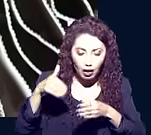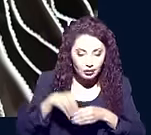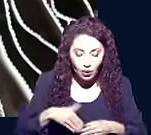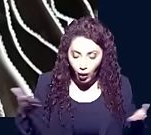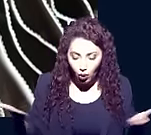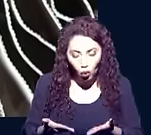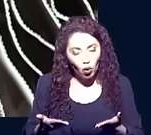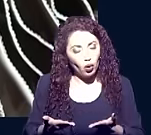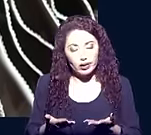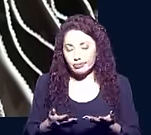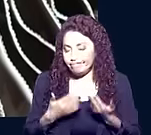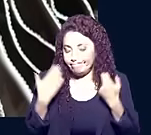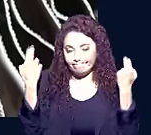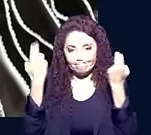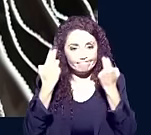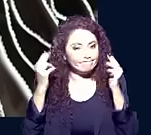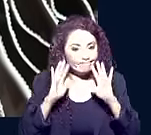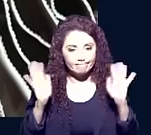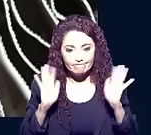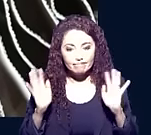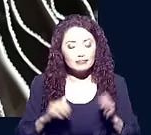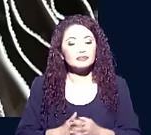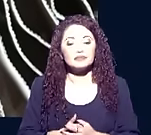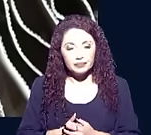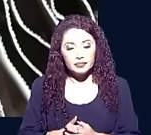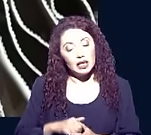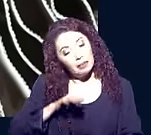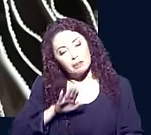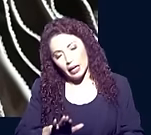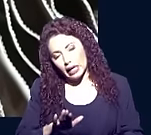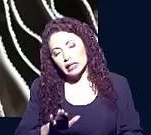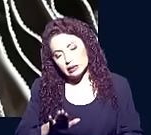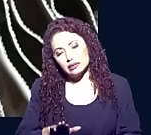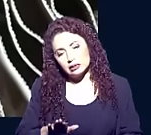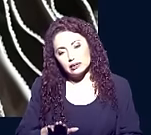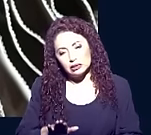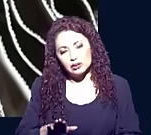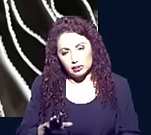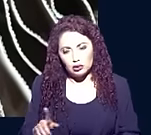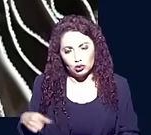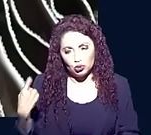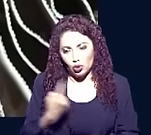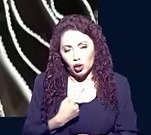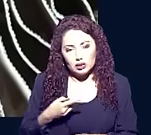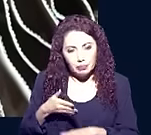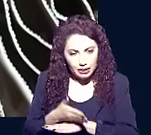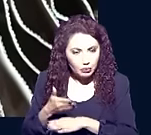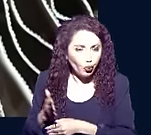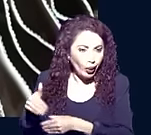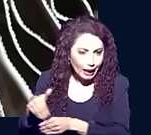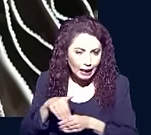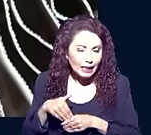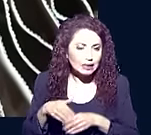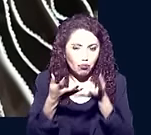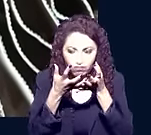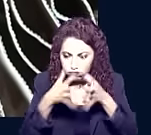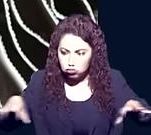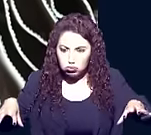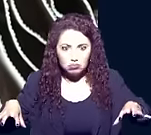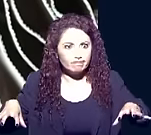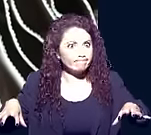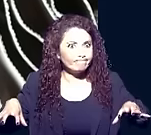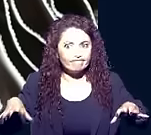tudo né mas enfim nós vivemos e participamos de uma eleição polarizada ao extremo né a ponto